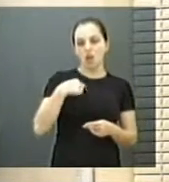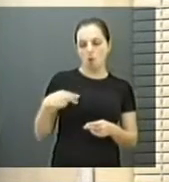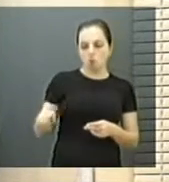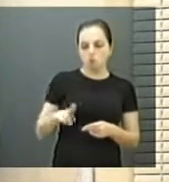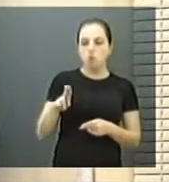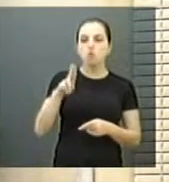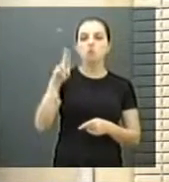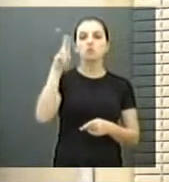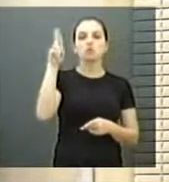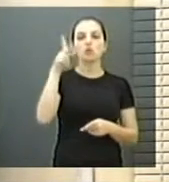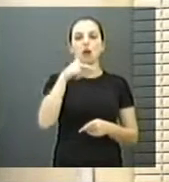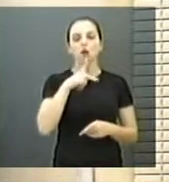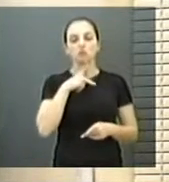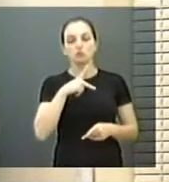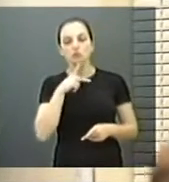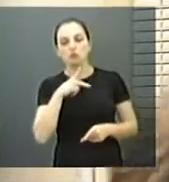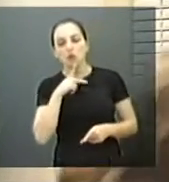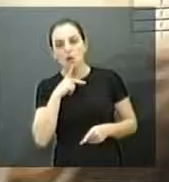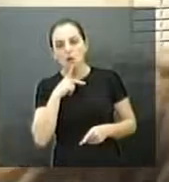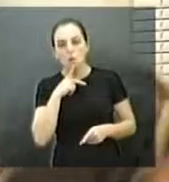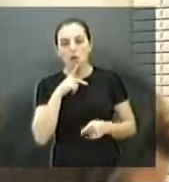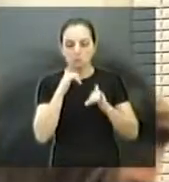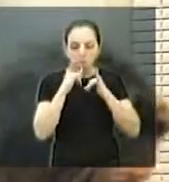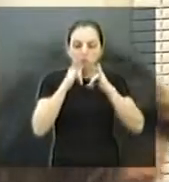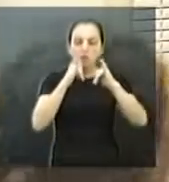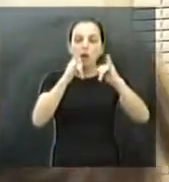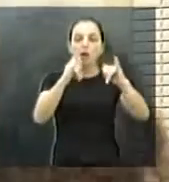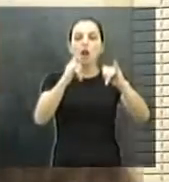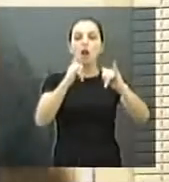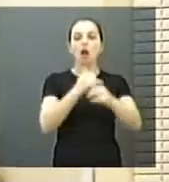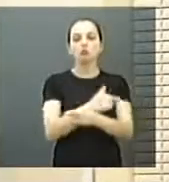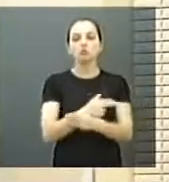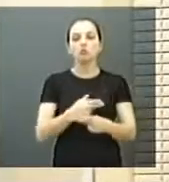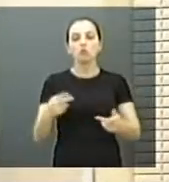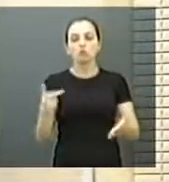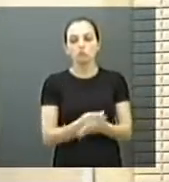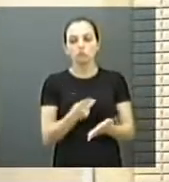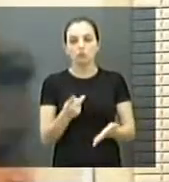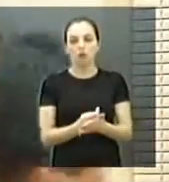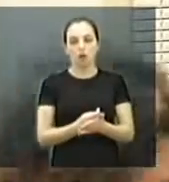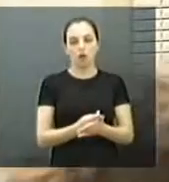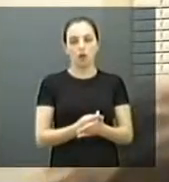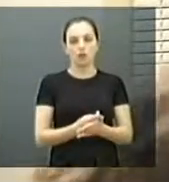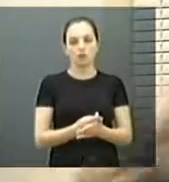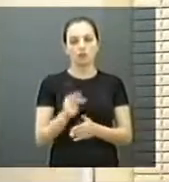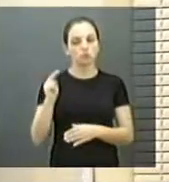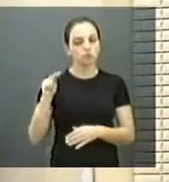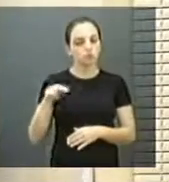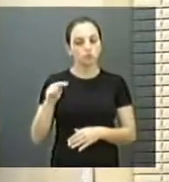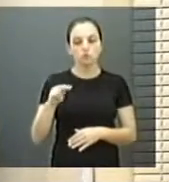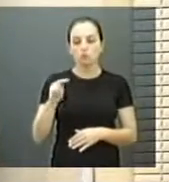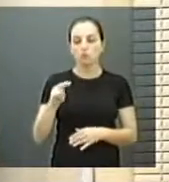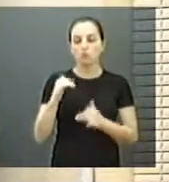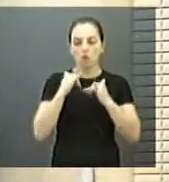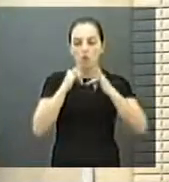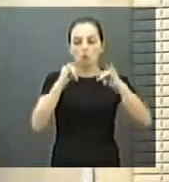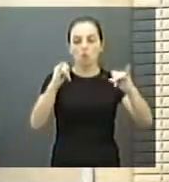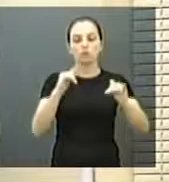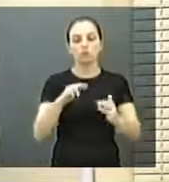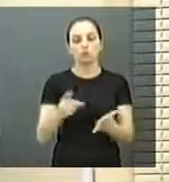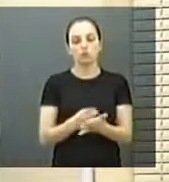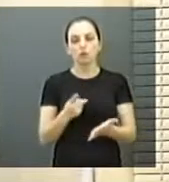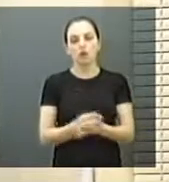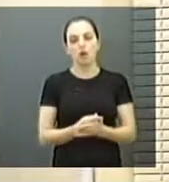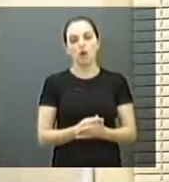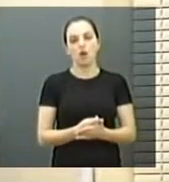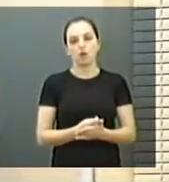usado politicamente para divulgar informações incorretas. Jamais eu estou divulgando informações incorretas, então não